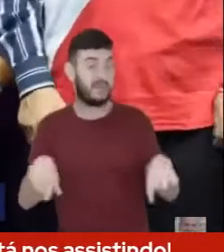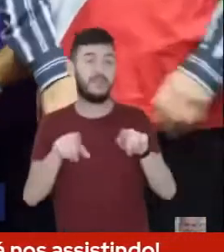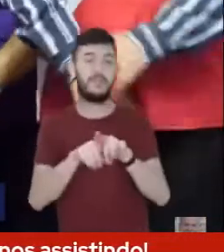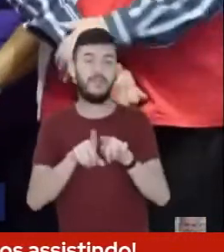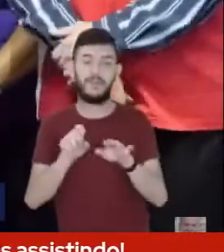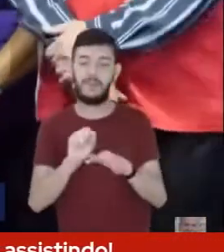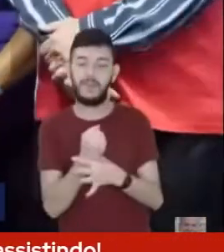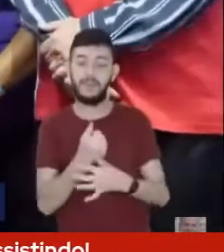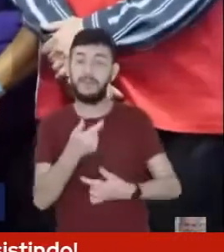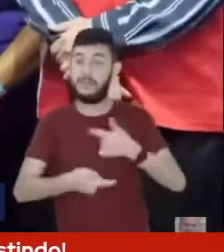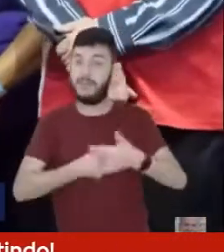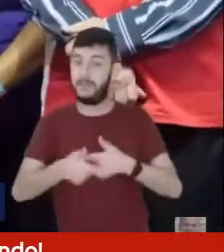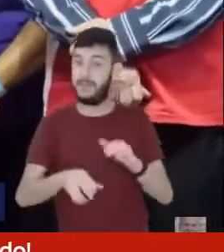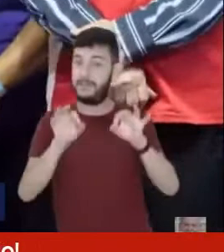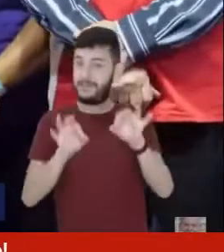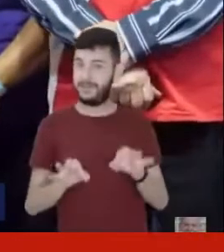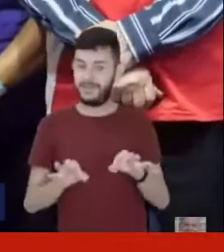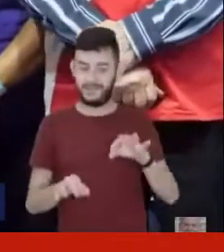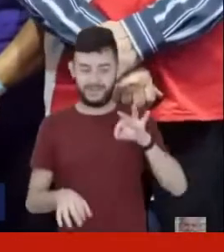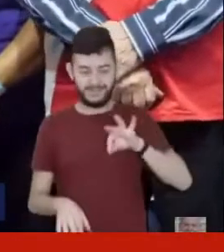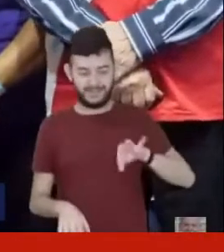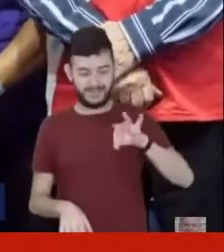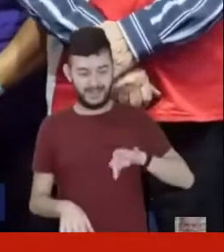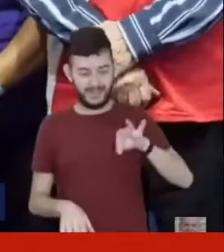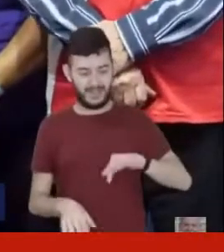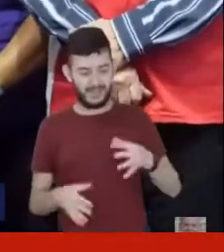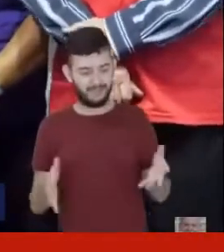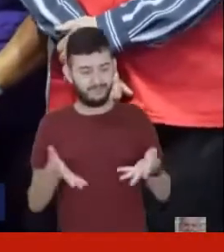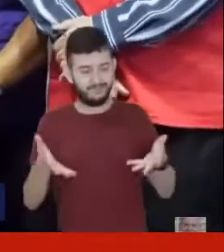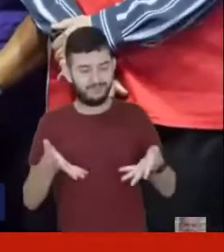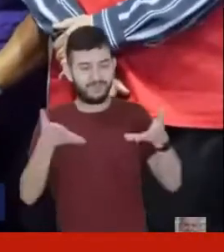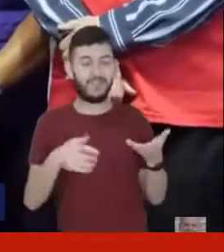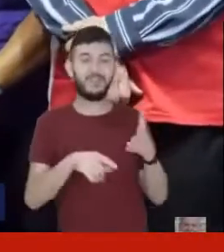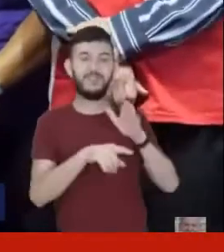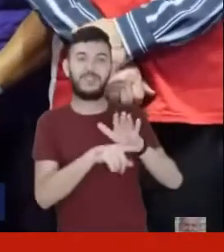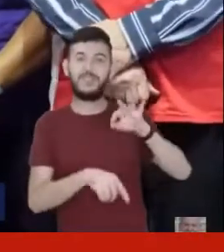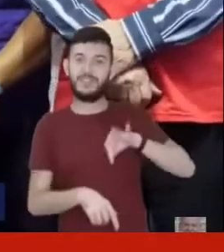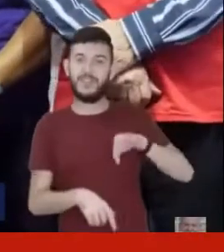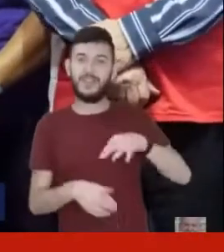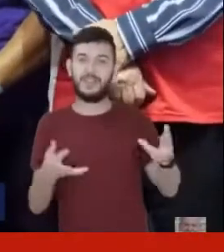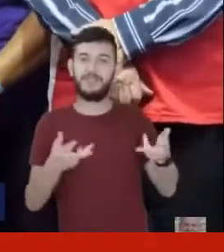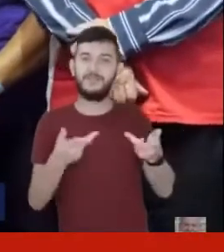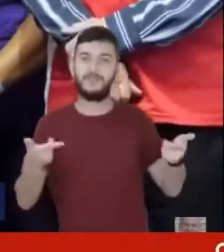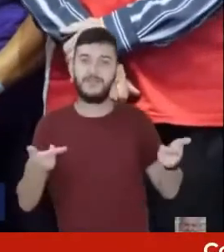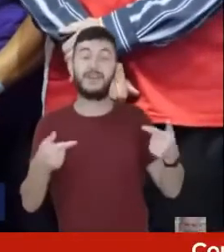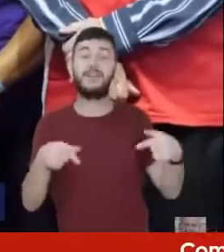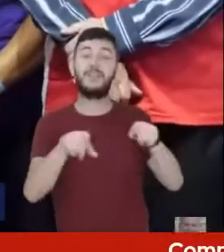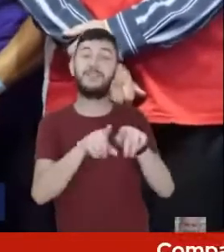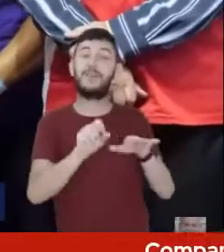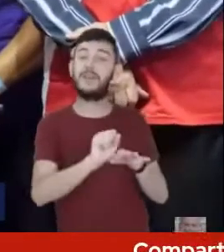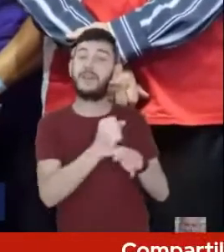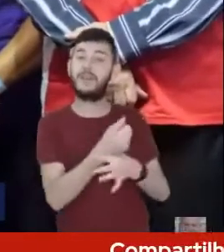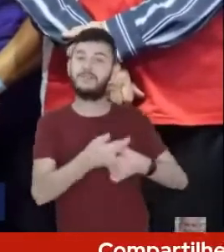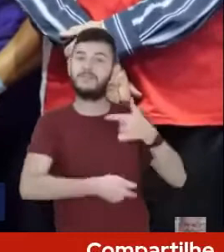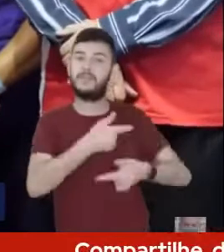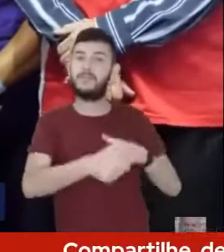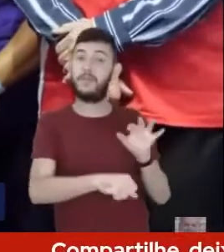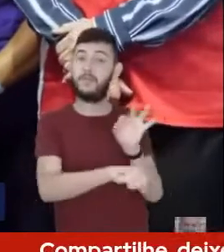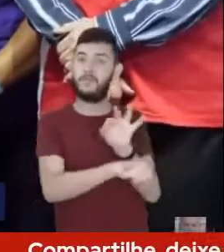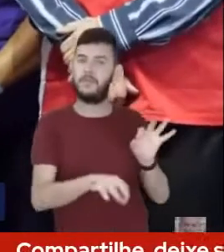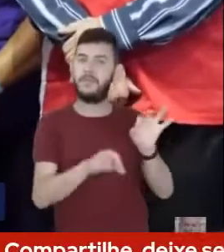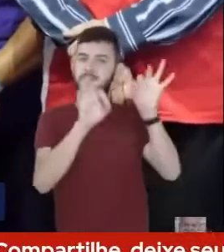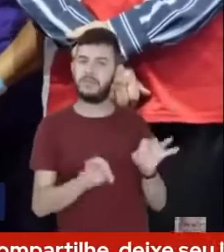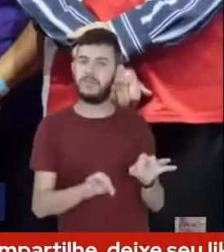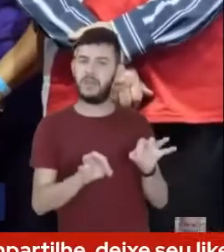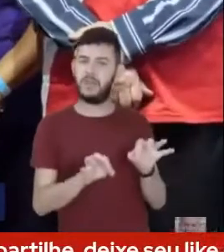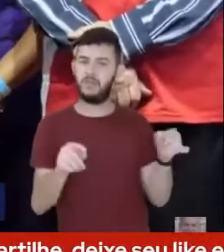para impulsionar a valorização dos demais salários e a garantia do emprego formal, decente, com políticas sindicais